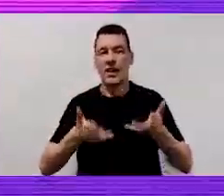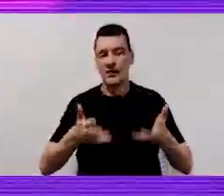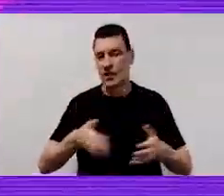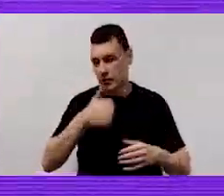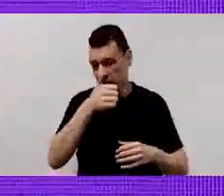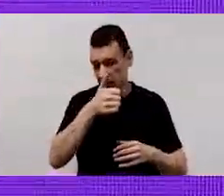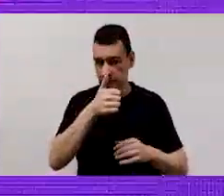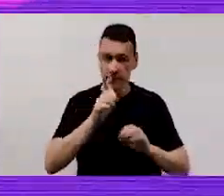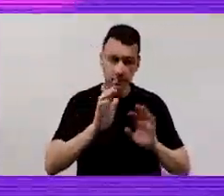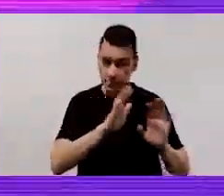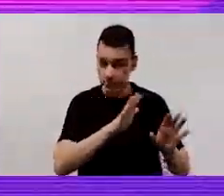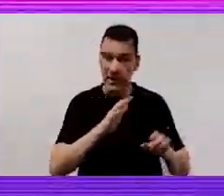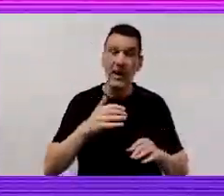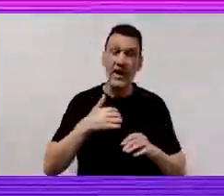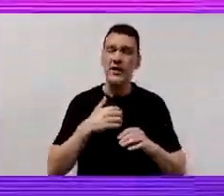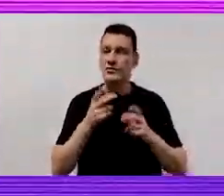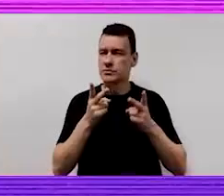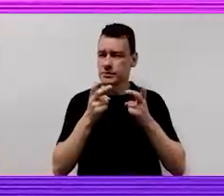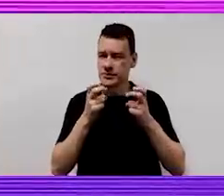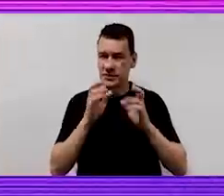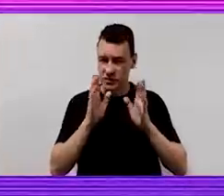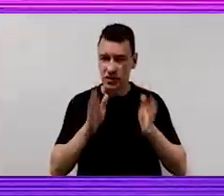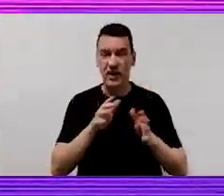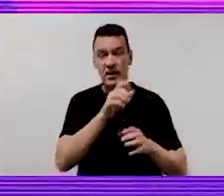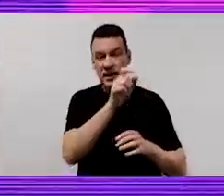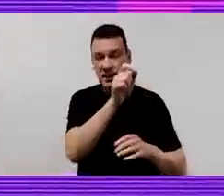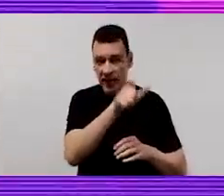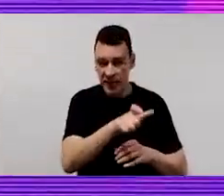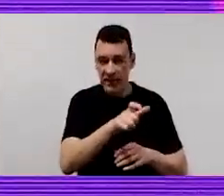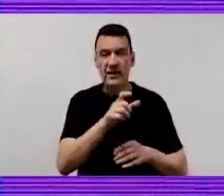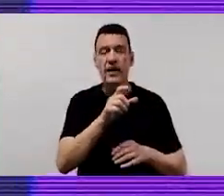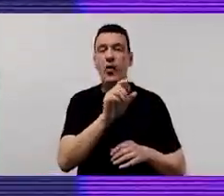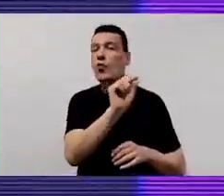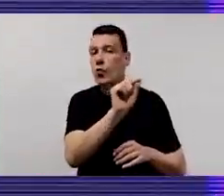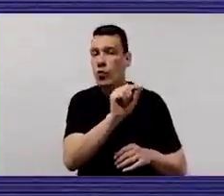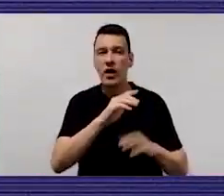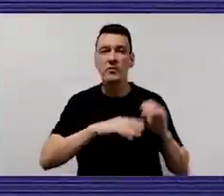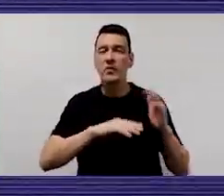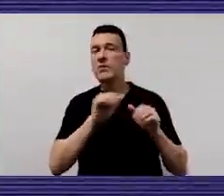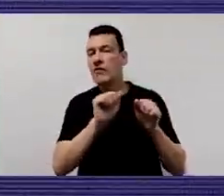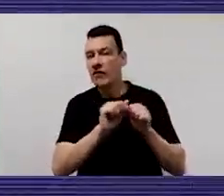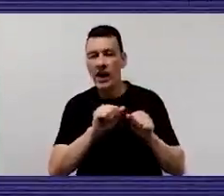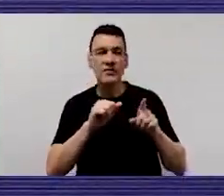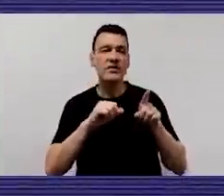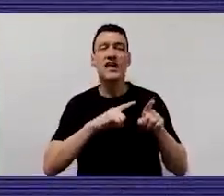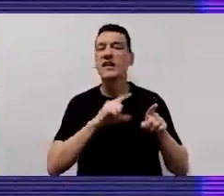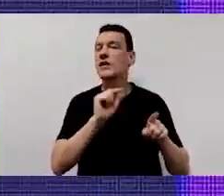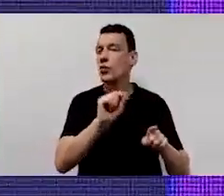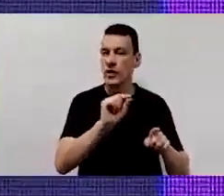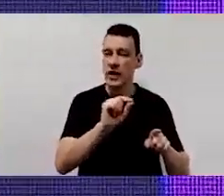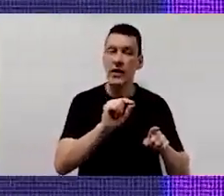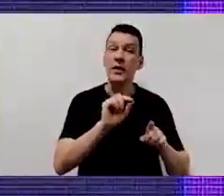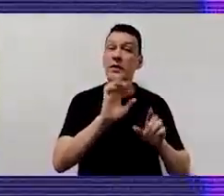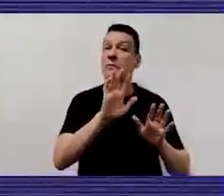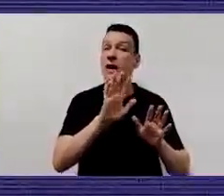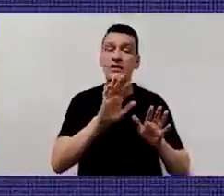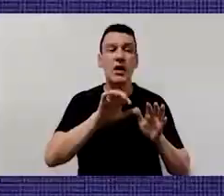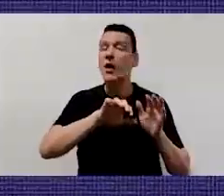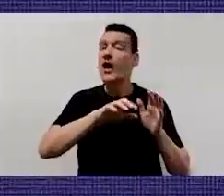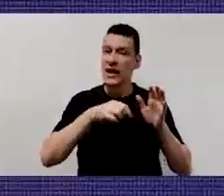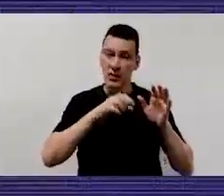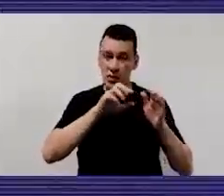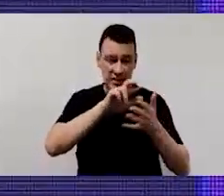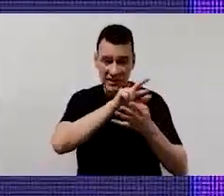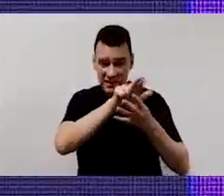é, o que você faz ou o que você tem. Como eu transformo isso, de fato, em proteção e